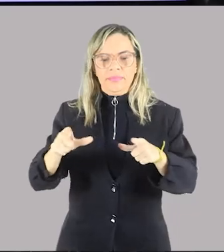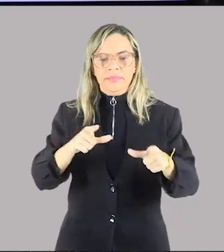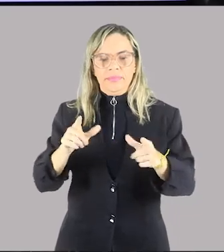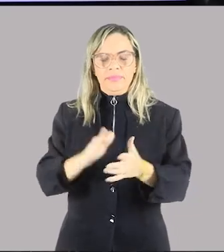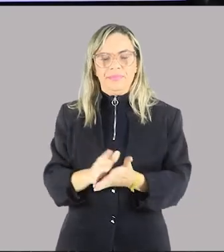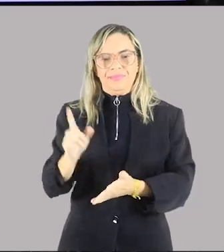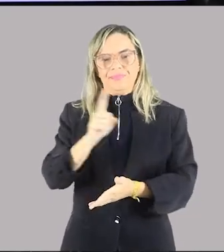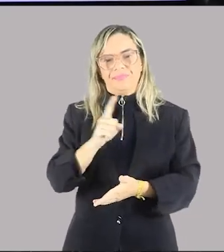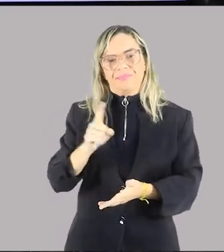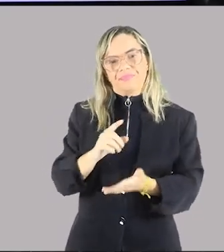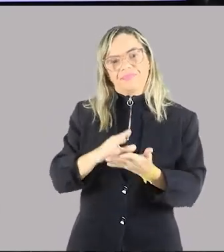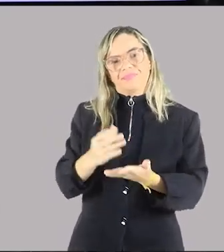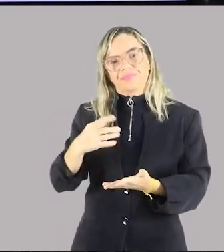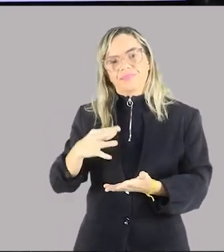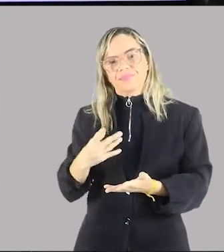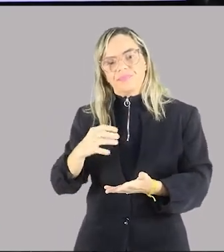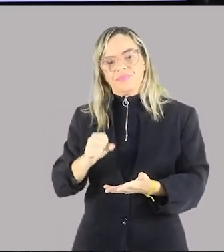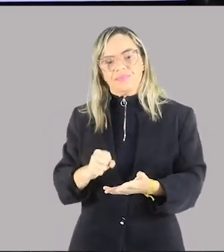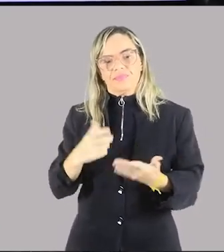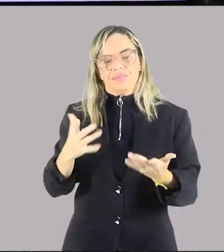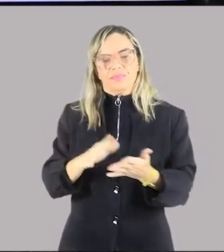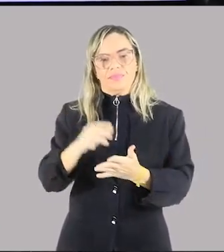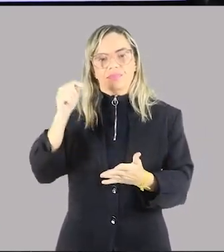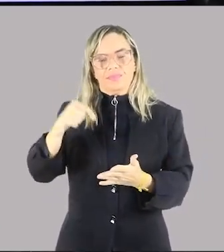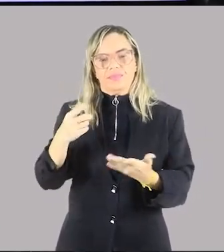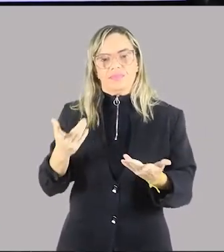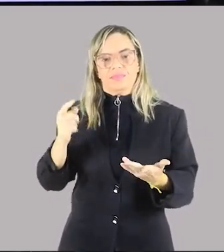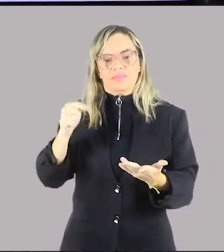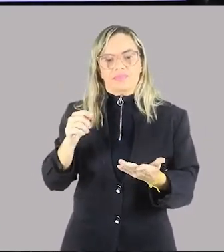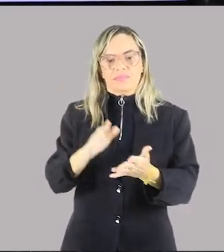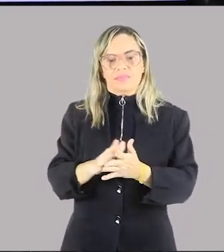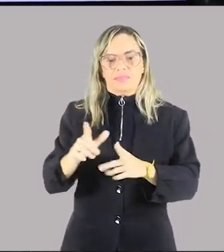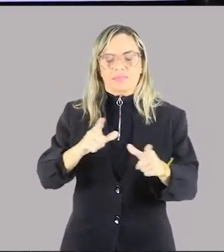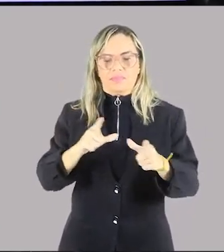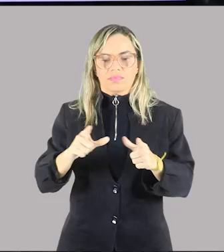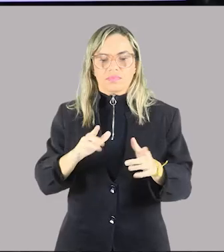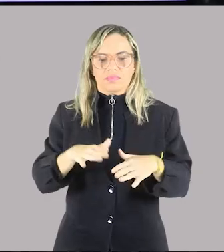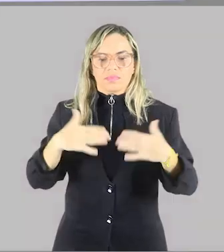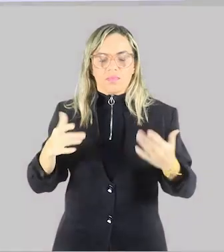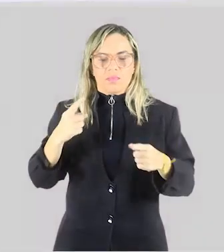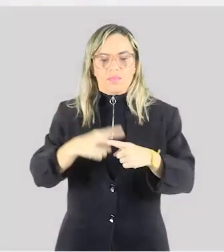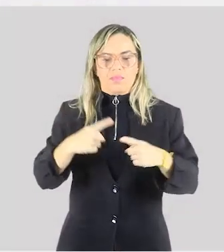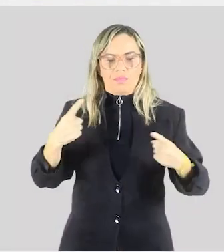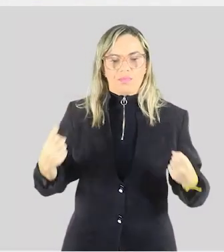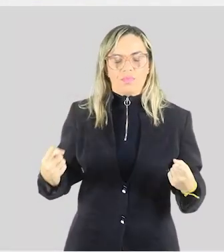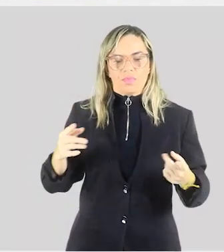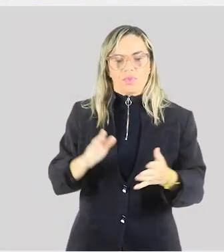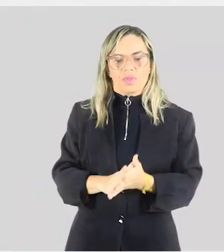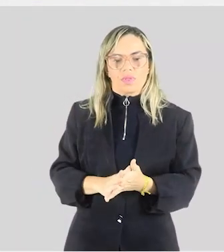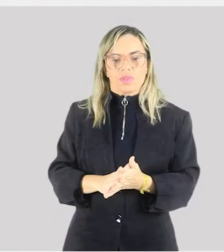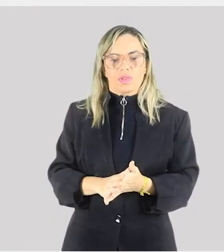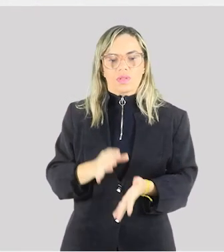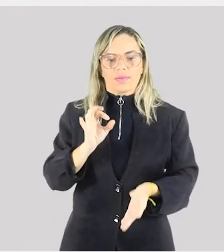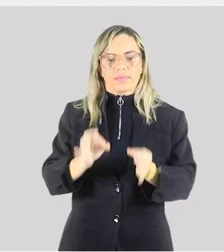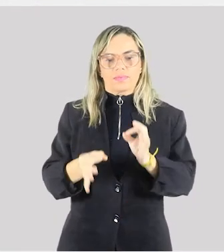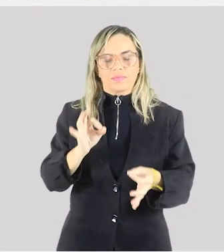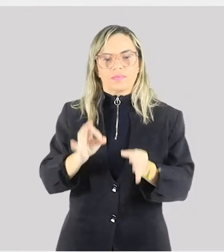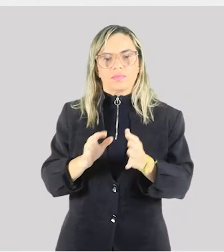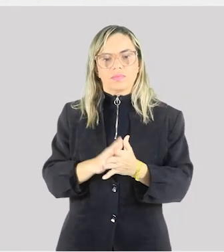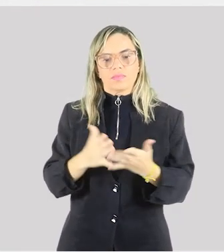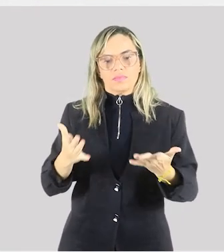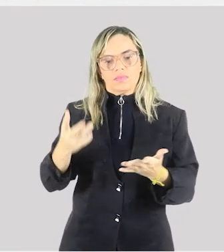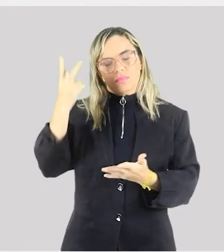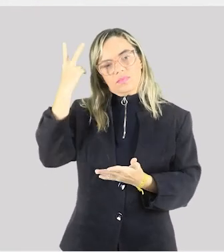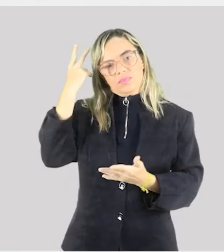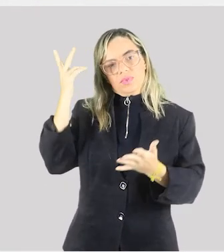seletistas, por exemplo, eles não são regulados pela consolidação das leis do trabalho, mas sim é regulado pela Justiça Comum. Caso haja